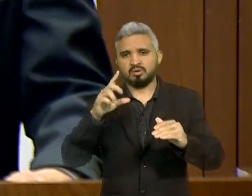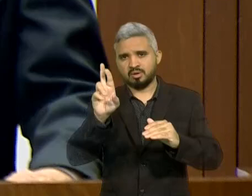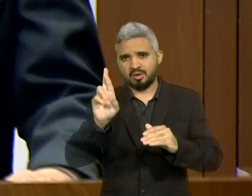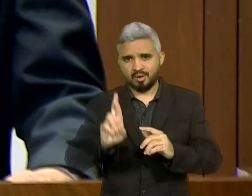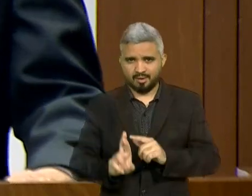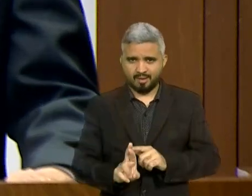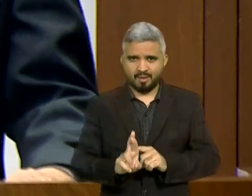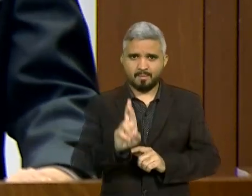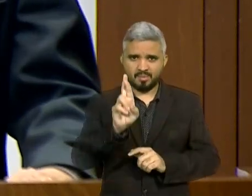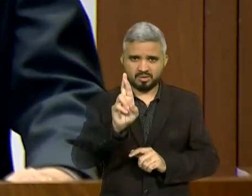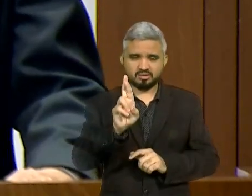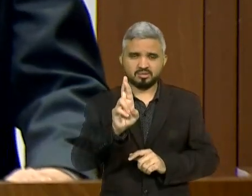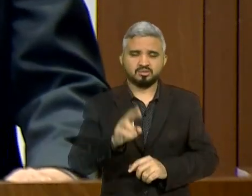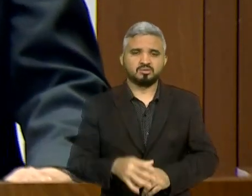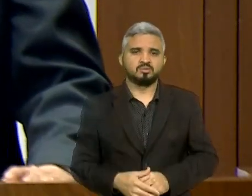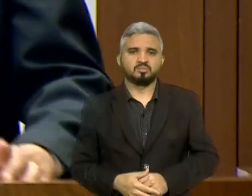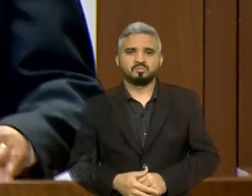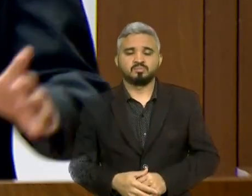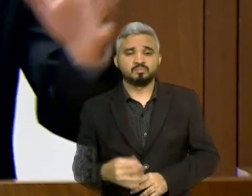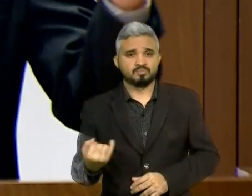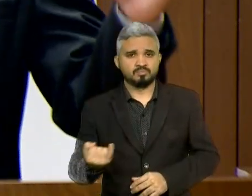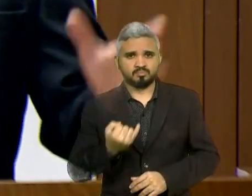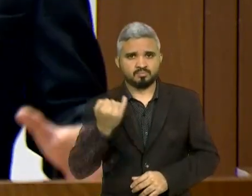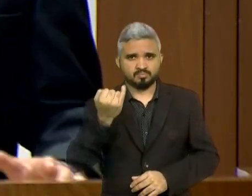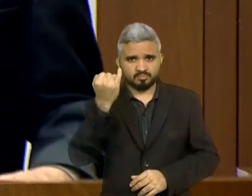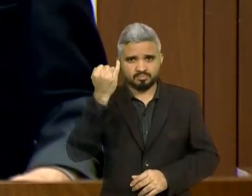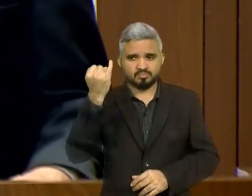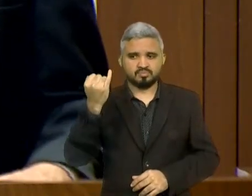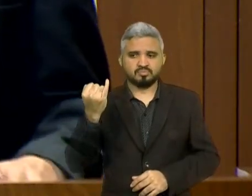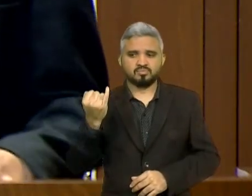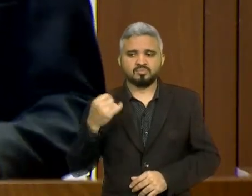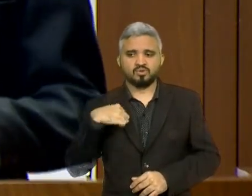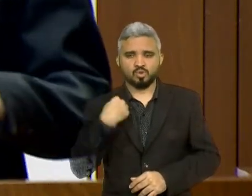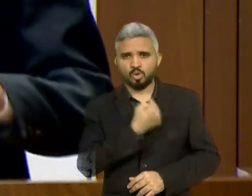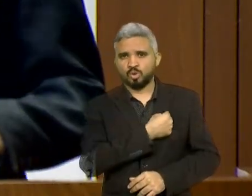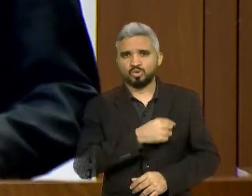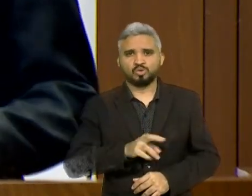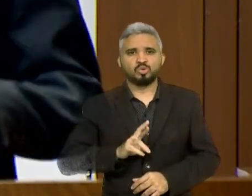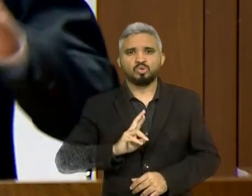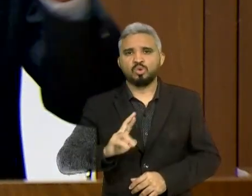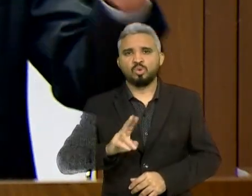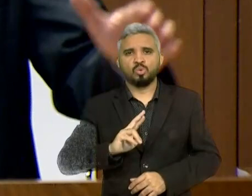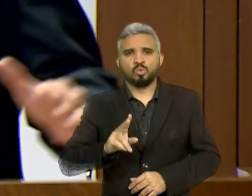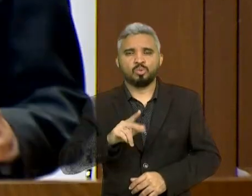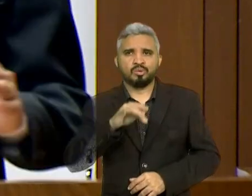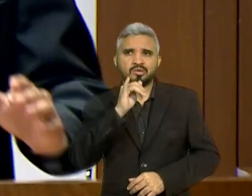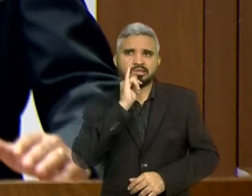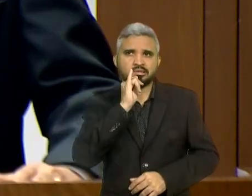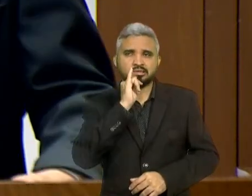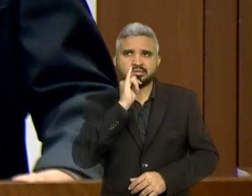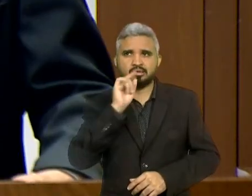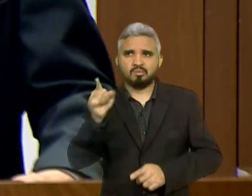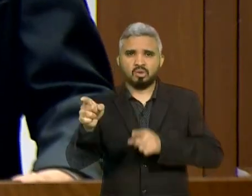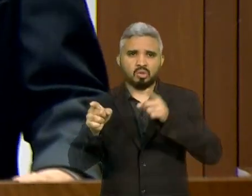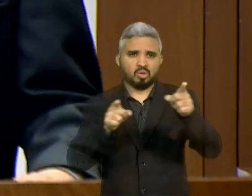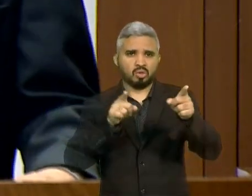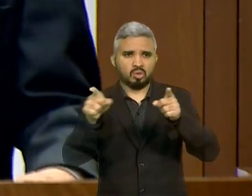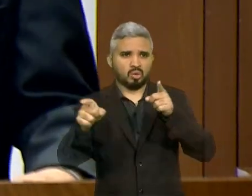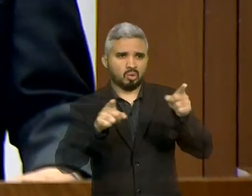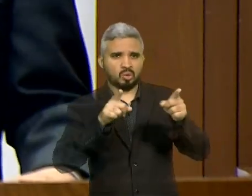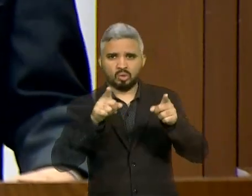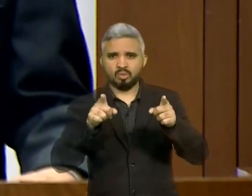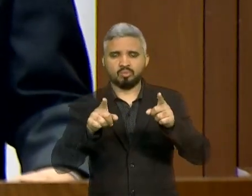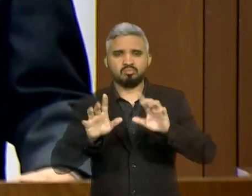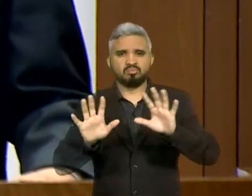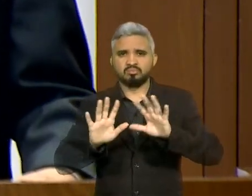É importante a gente ter essa maturidade, que a gente não vai fulanizar o debate, não é a conduta de procurador, promotor A, B ou C, mas é